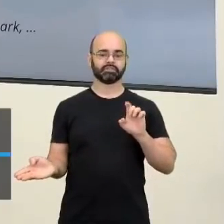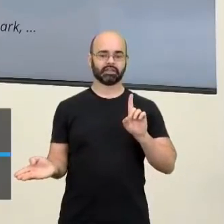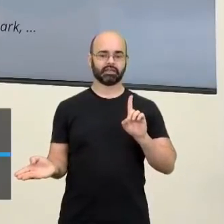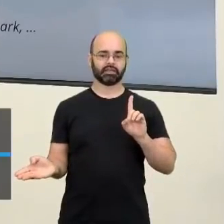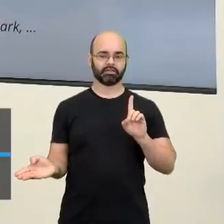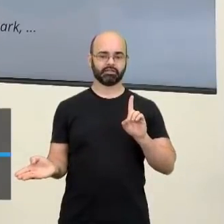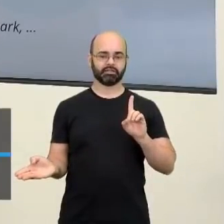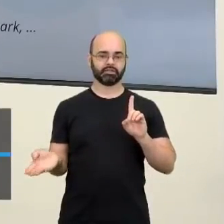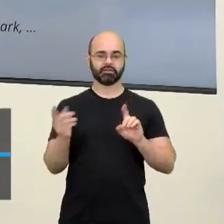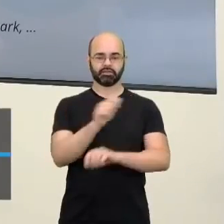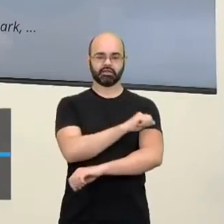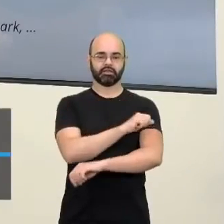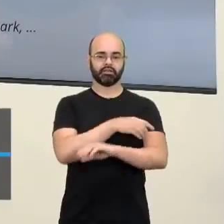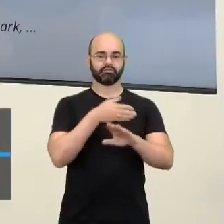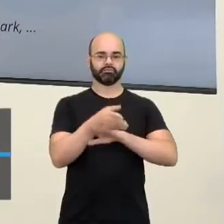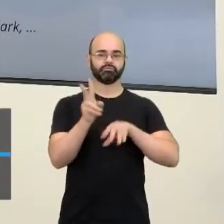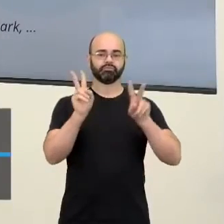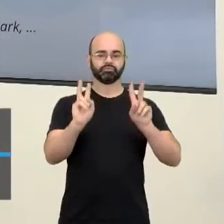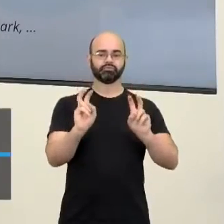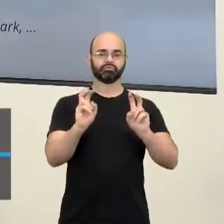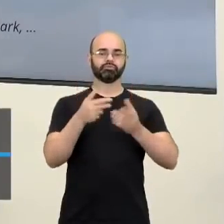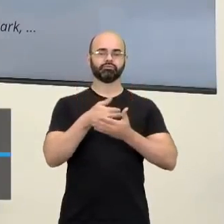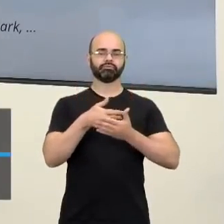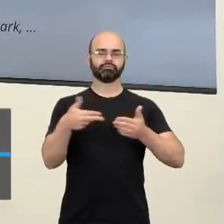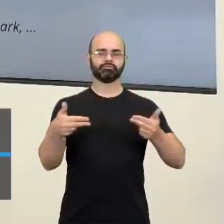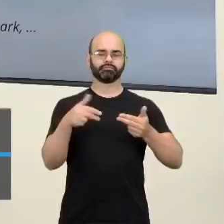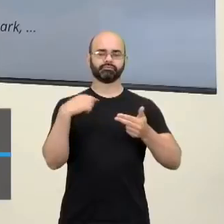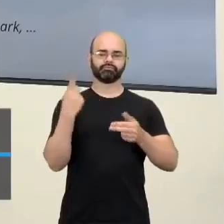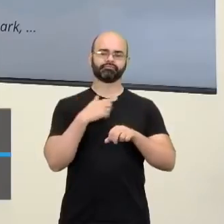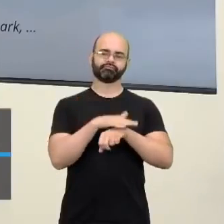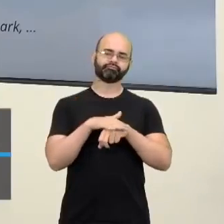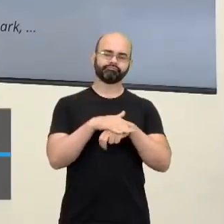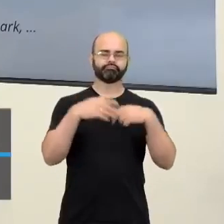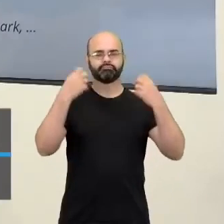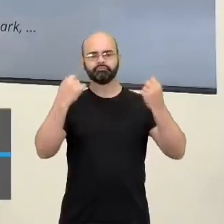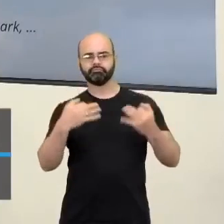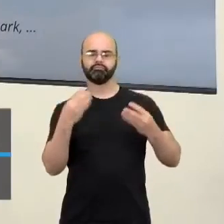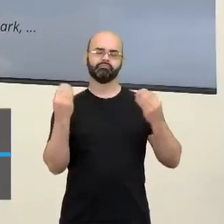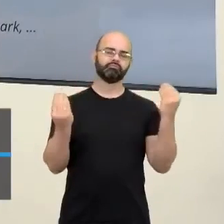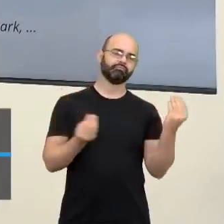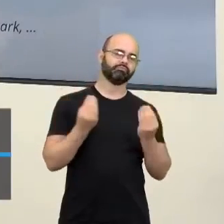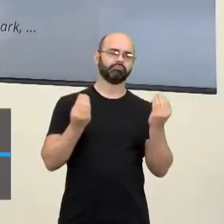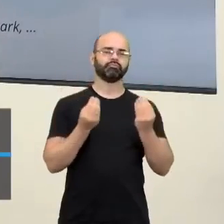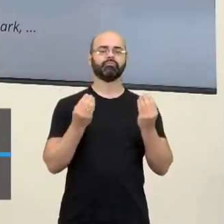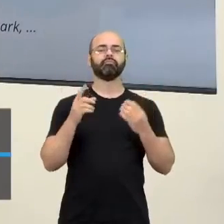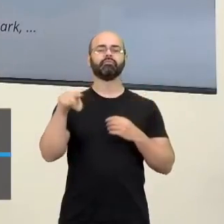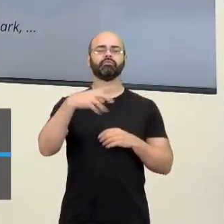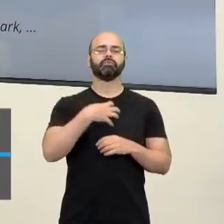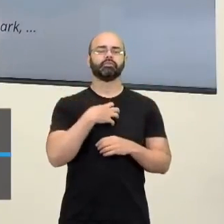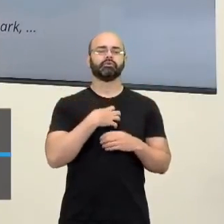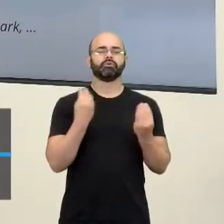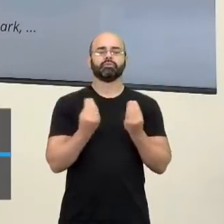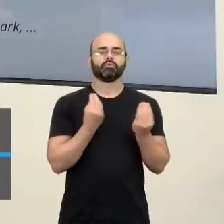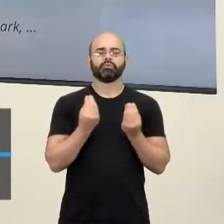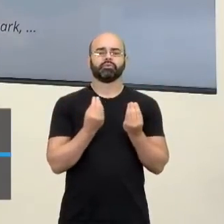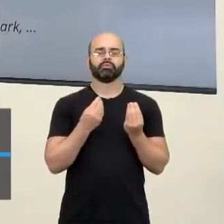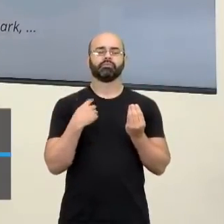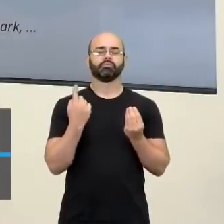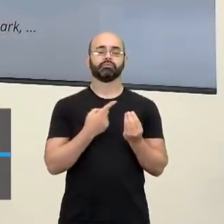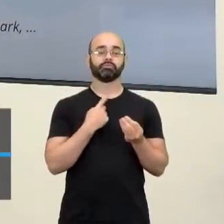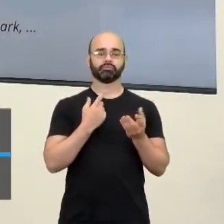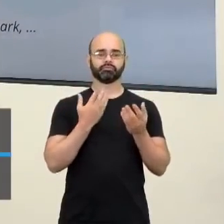aluno, é uma pesquisa sobre toda essa situação que a gente está passando, como é que vocês estão, né, e a gente vai